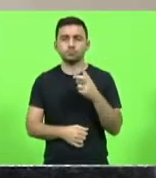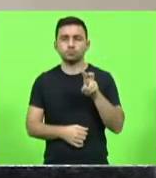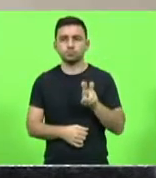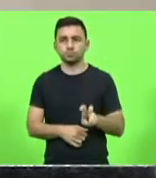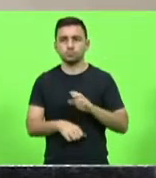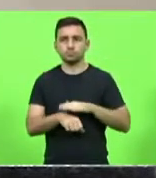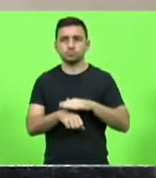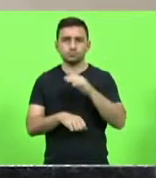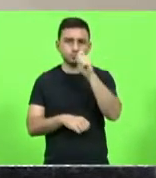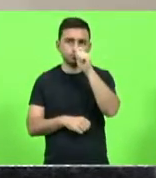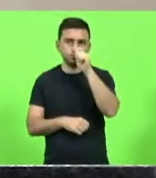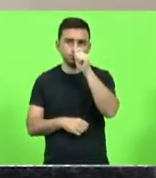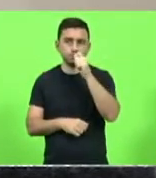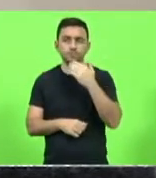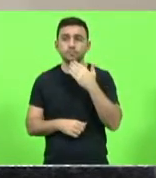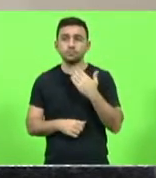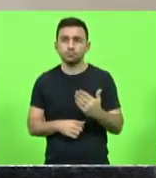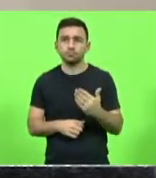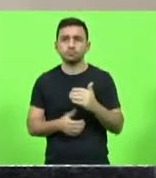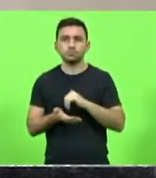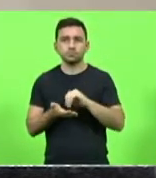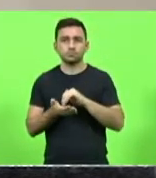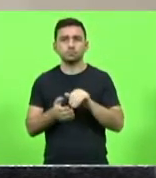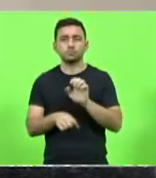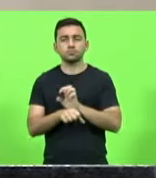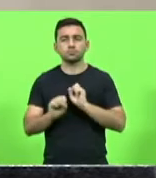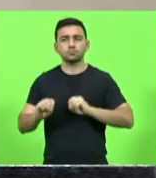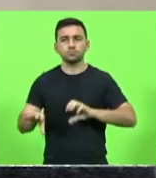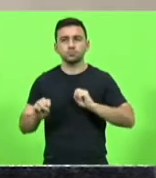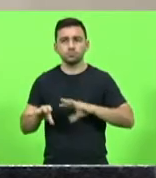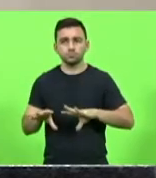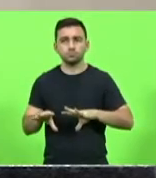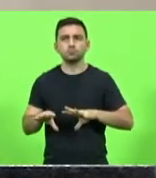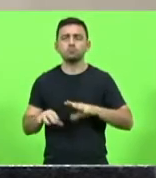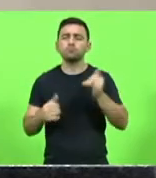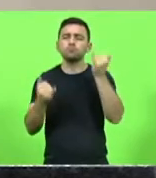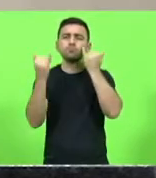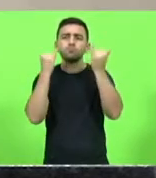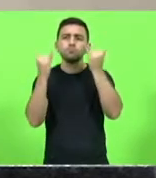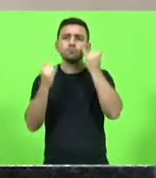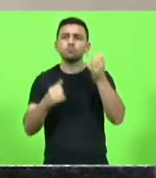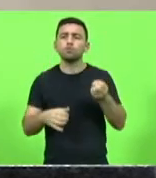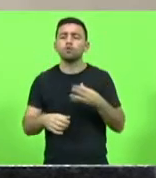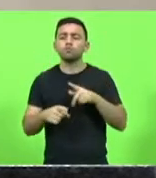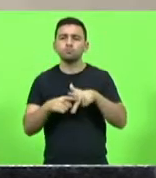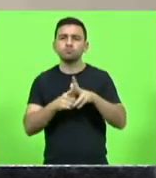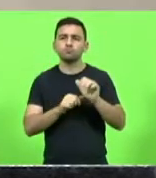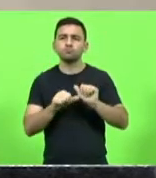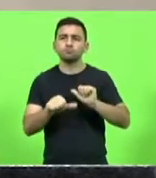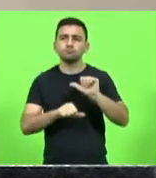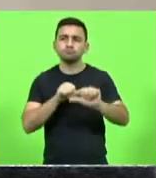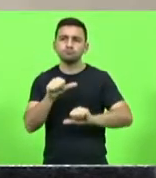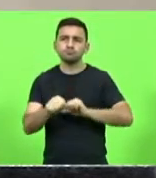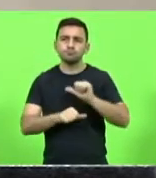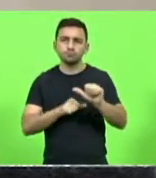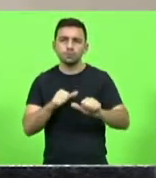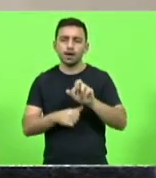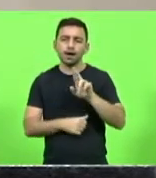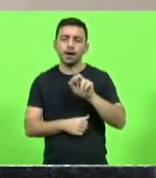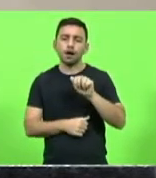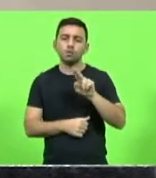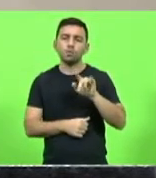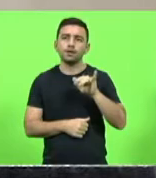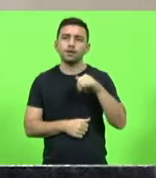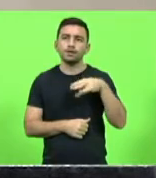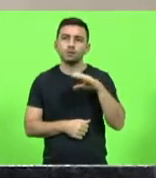deputado João Amin, solicitando ao secretário de Estado da Educação informações atualizadas acerca da reforma da Escola de Educação Básica Raulino Horn, município